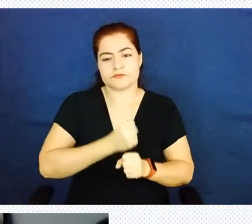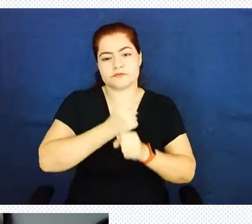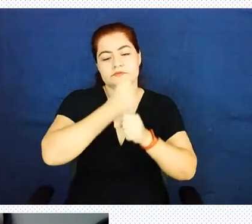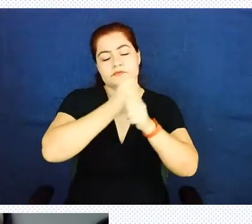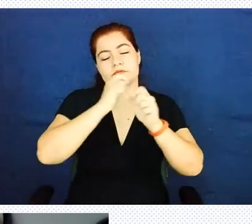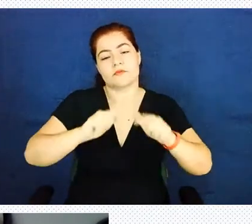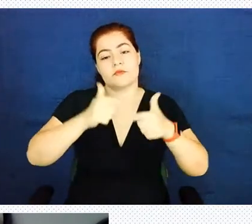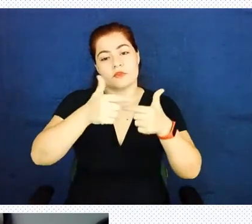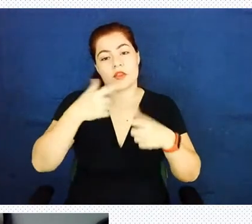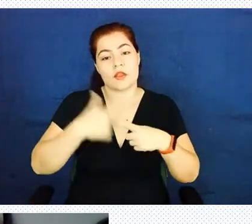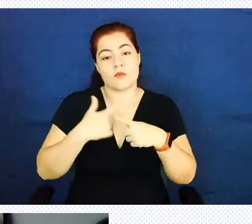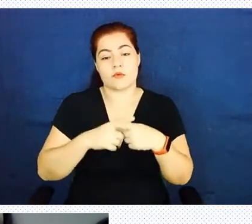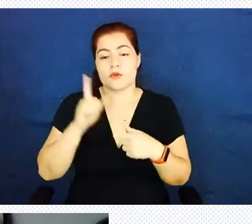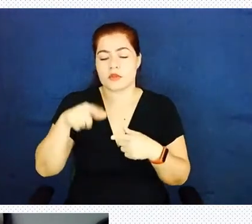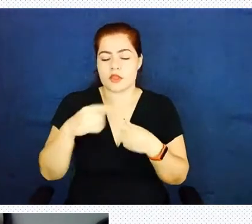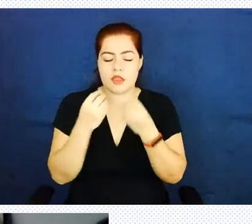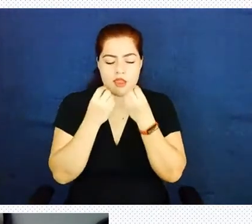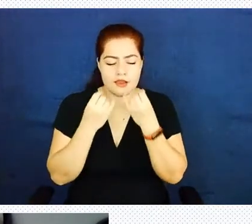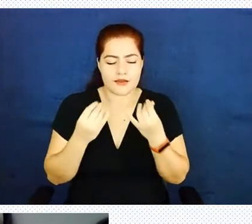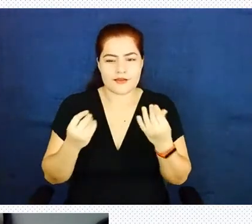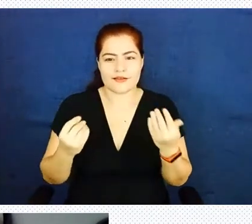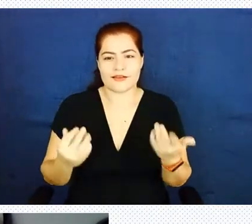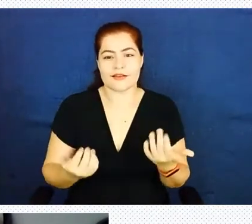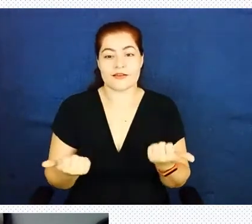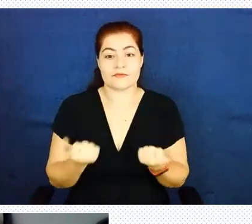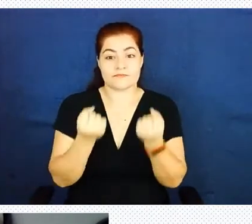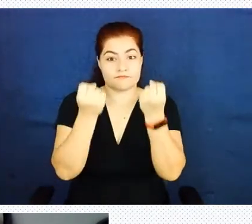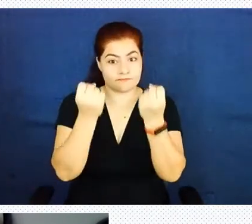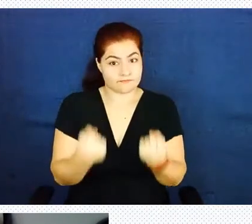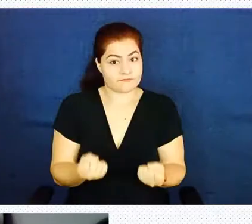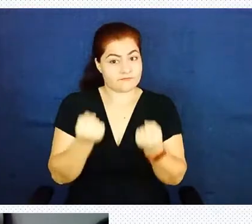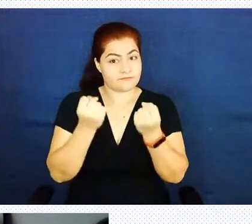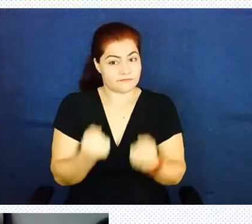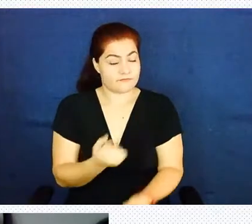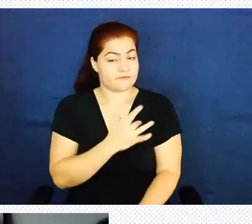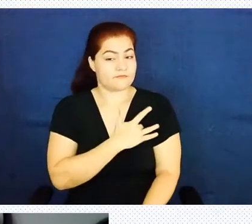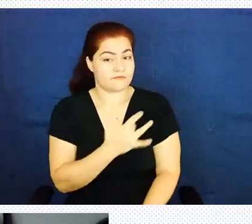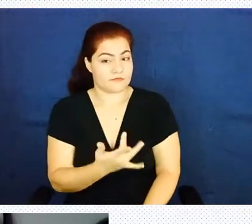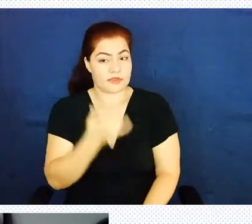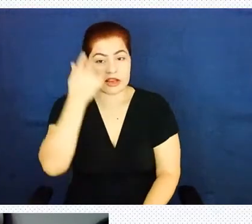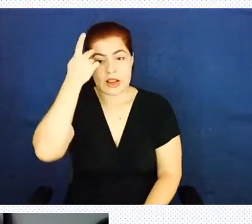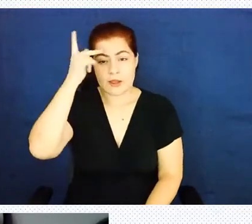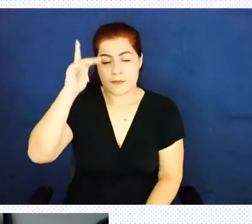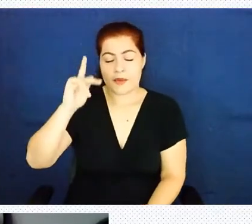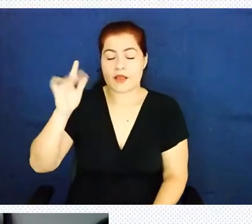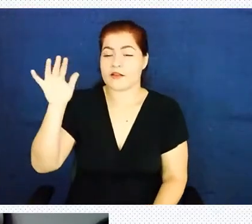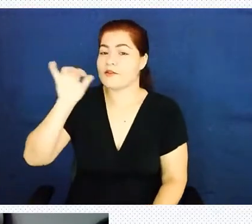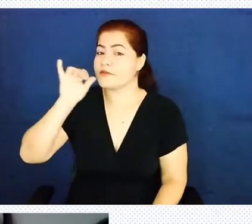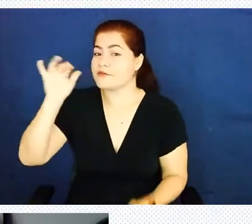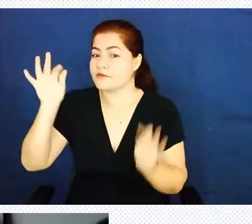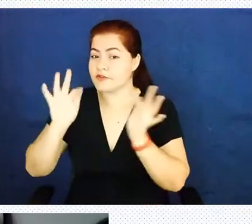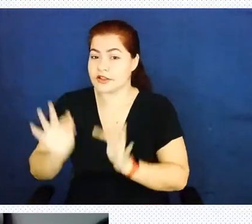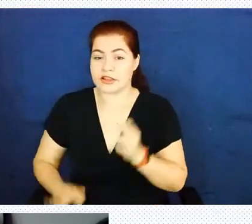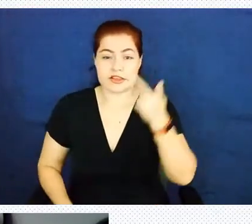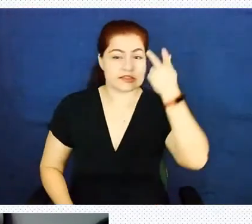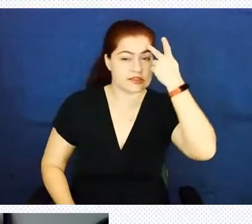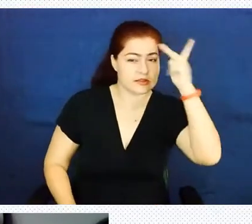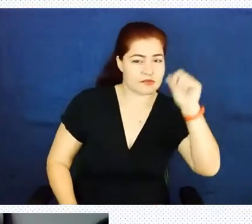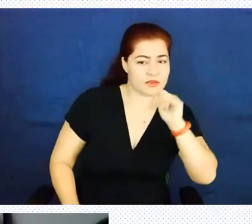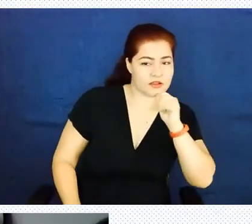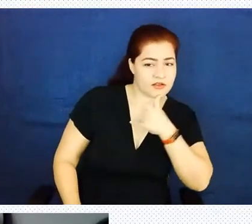dádiva de sustentação e misericórdia, para felizes e infelizes, sábios